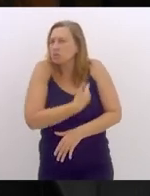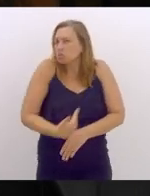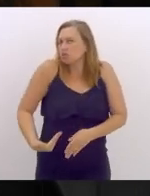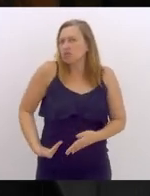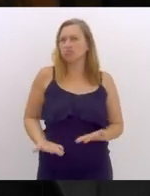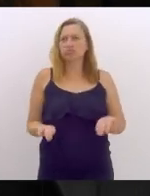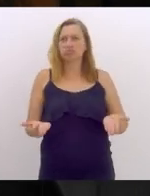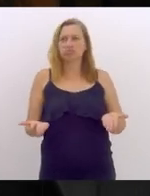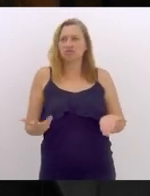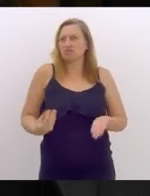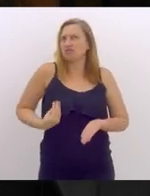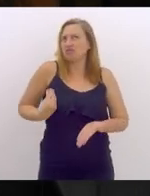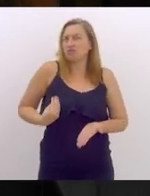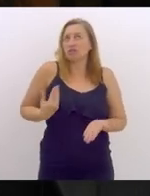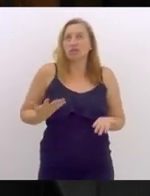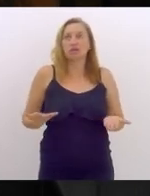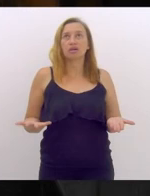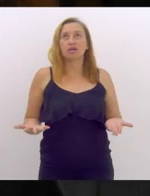vive